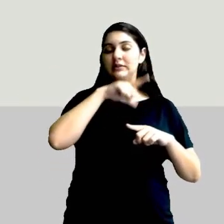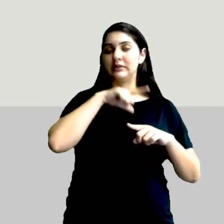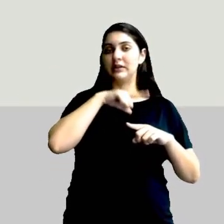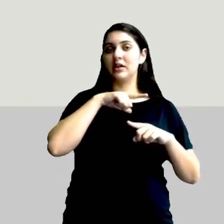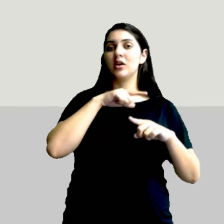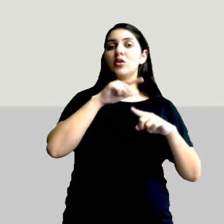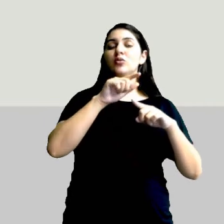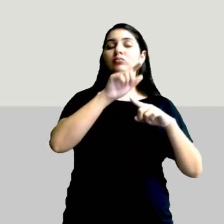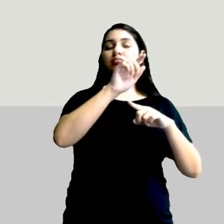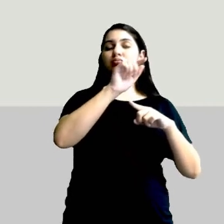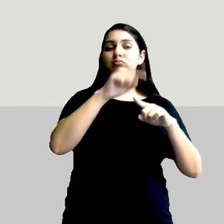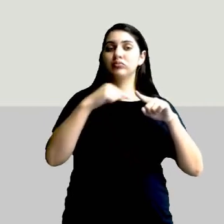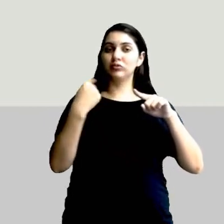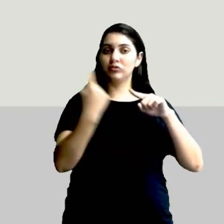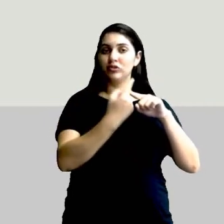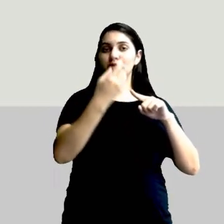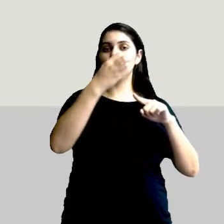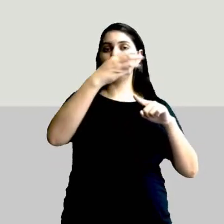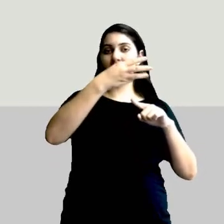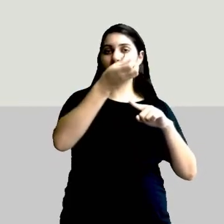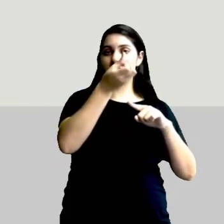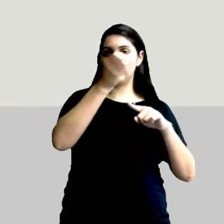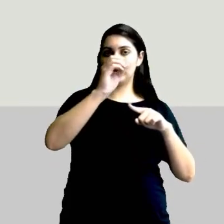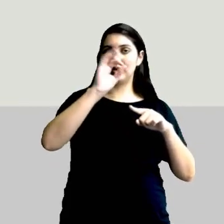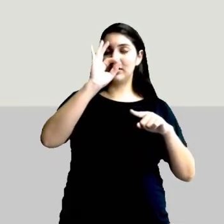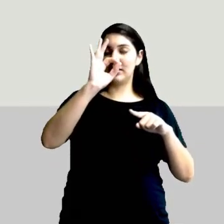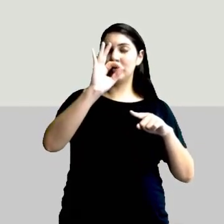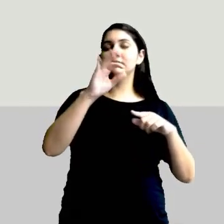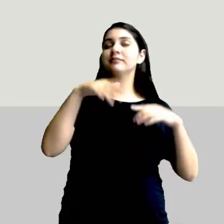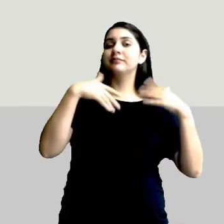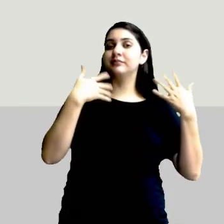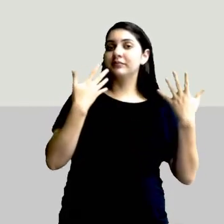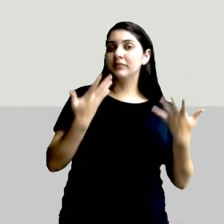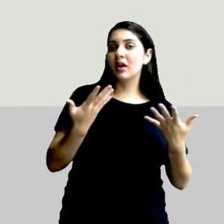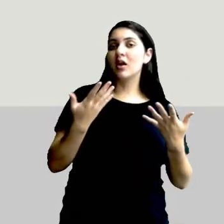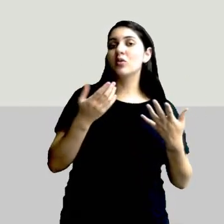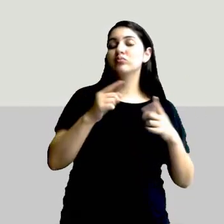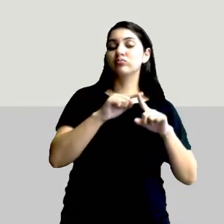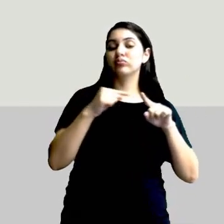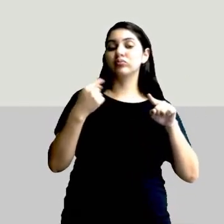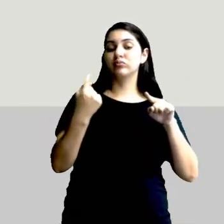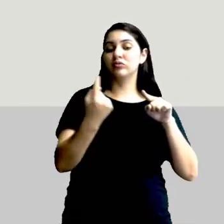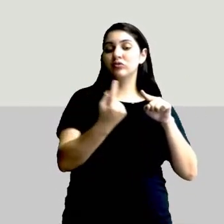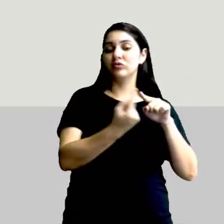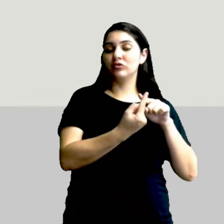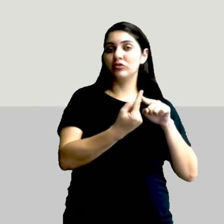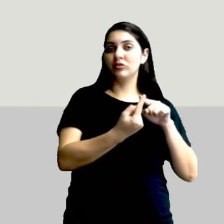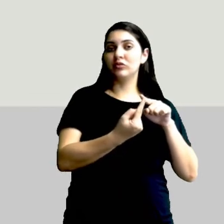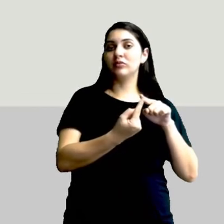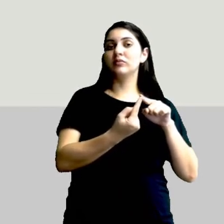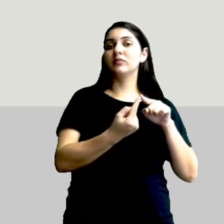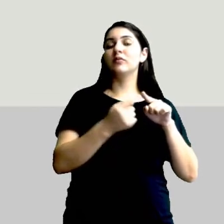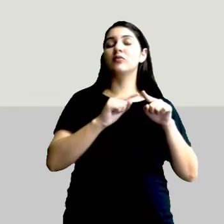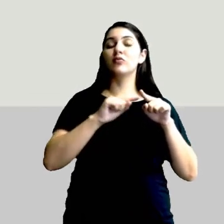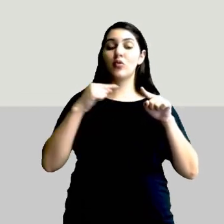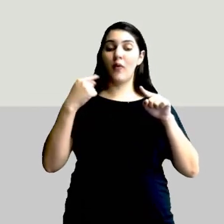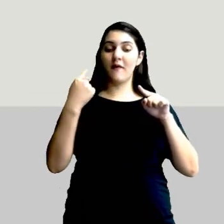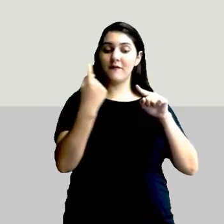um giro de 360 graus, ou seja, ela deu um giro de uma